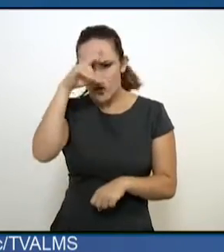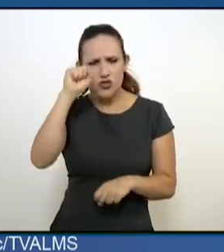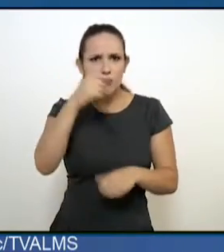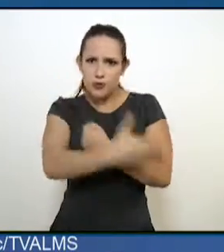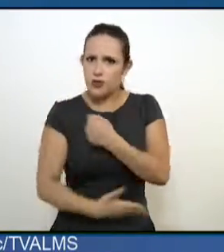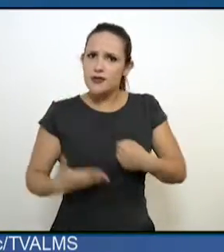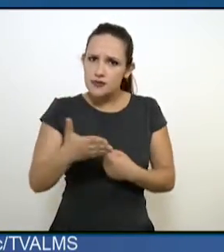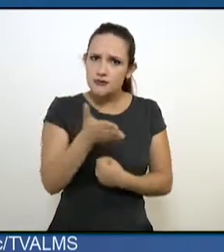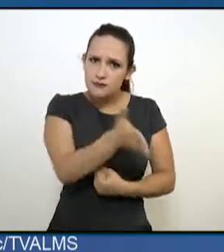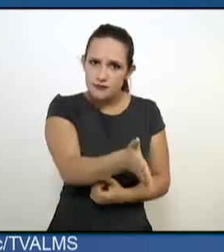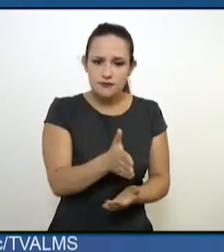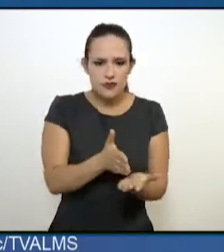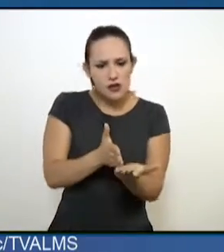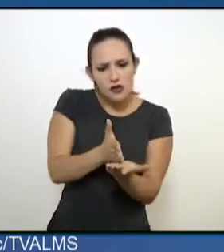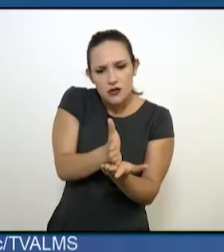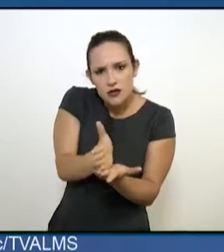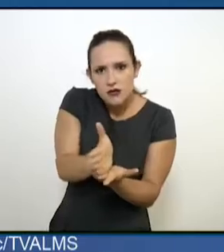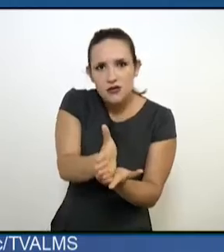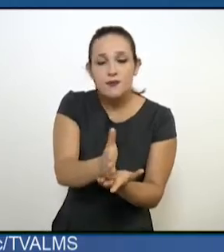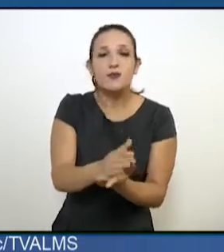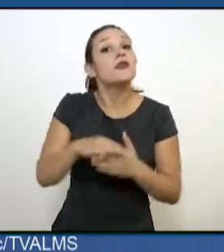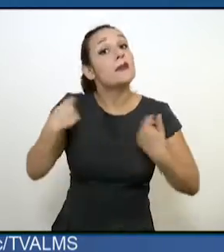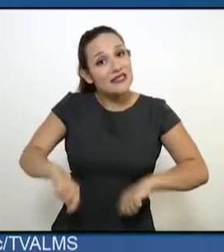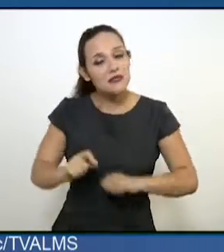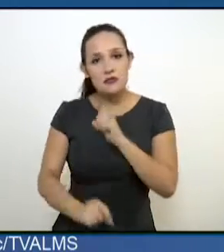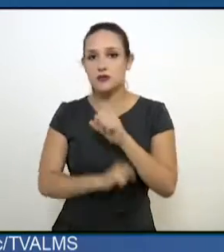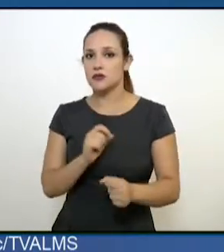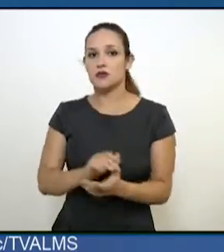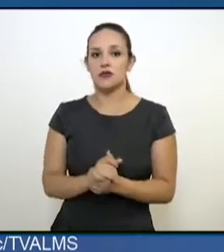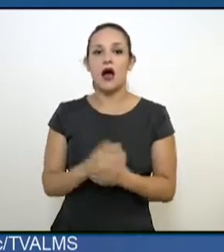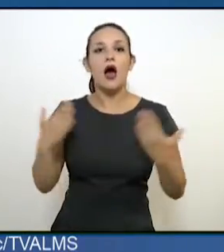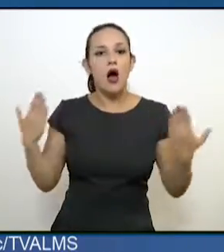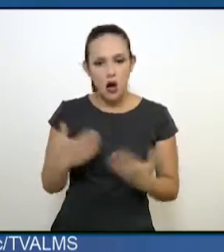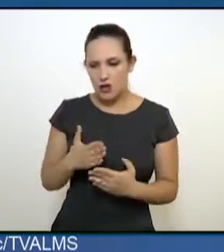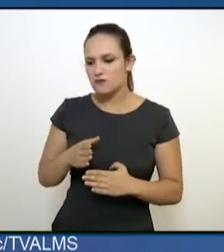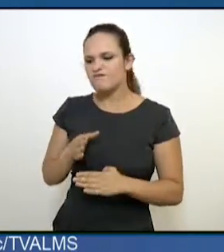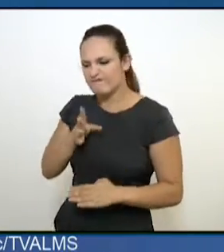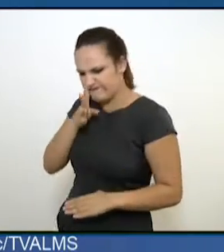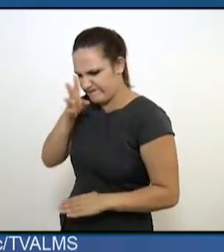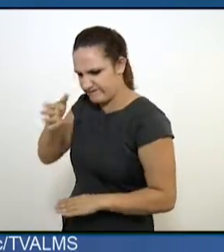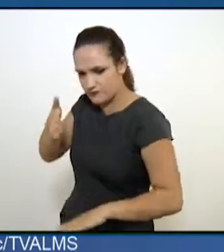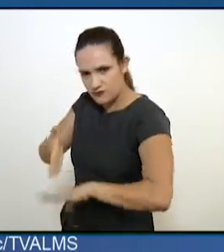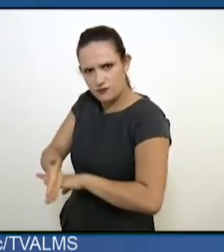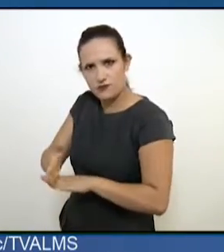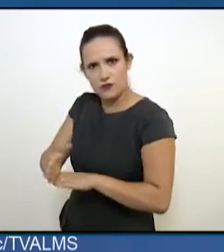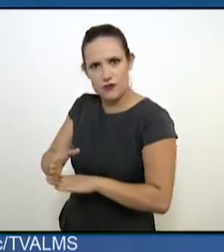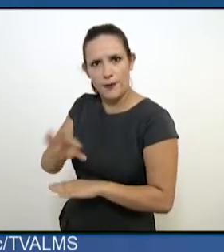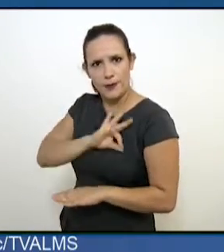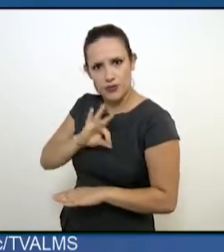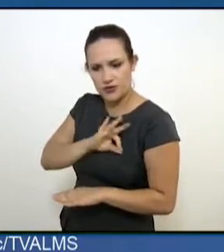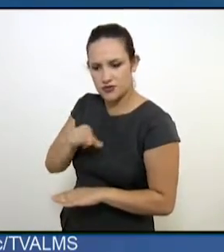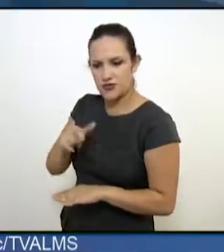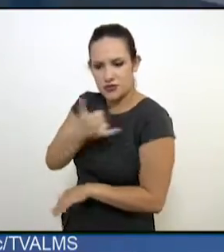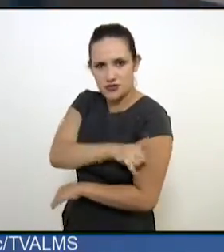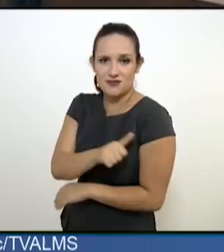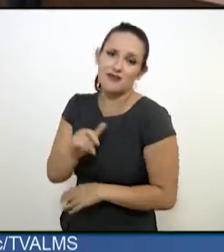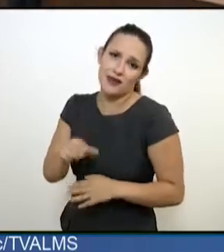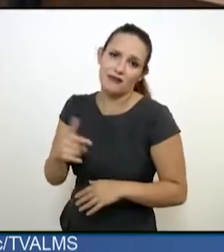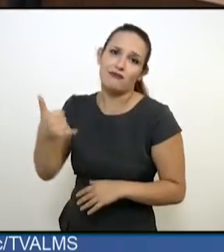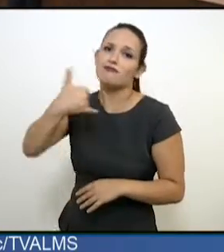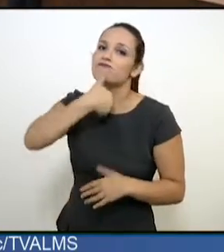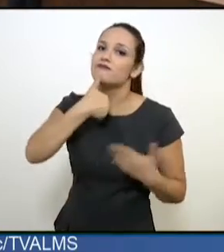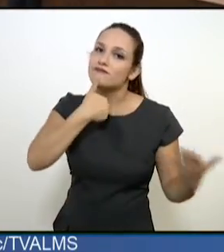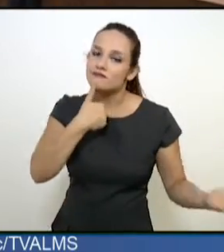tem? E tem que vir, e que venha a intervenção do Rio de Janeiro. É claro, é um negócio trágico. A